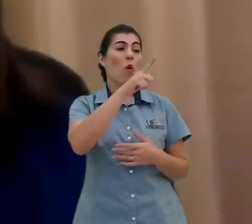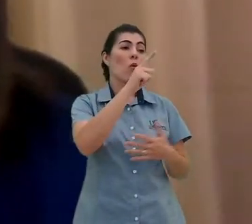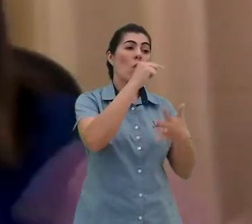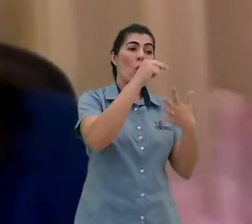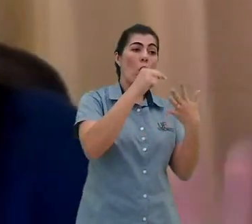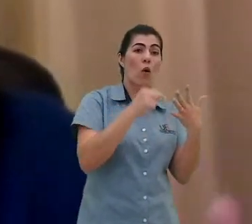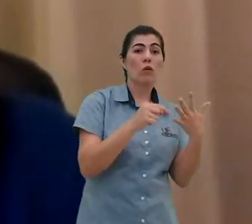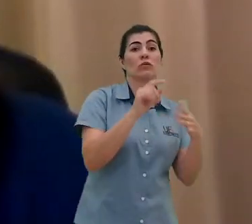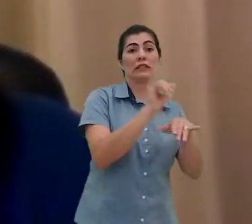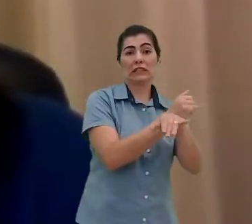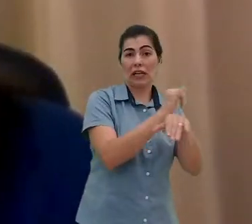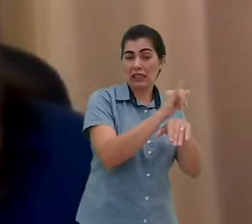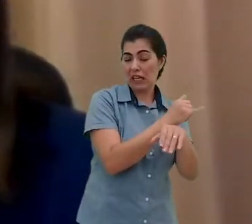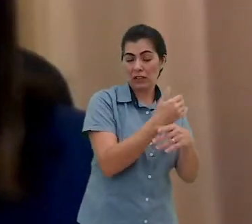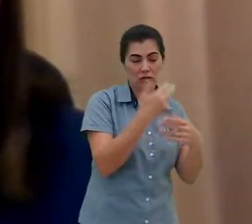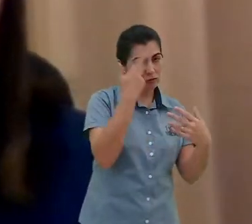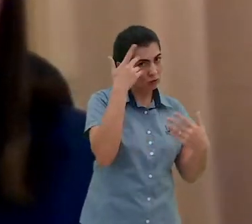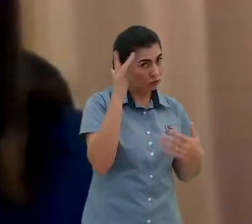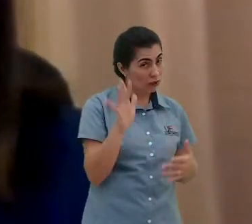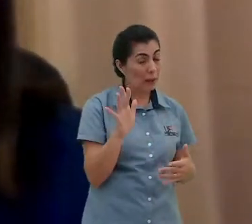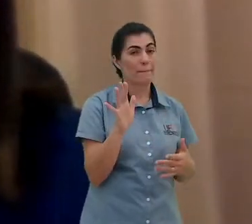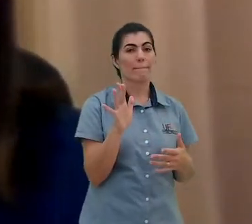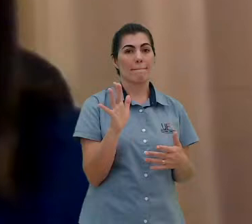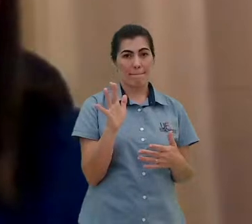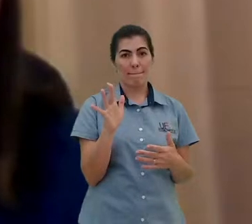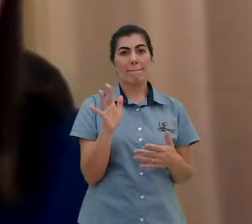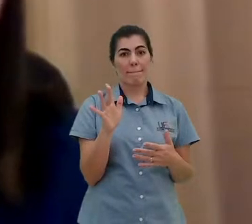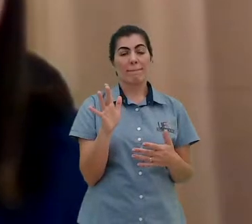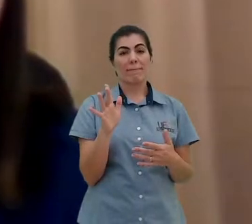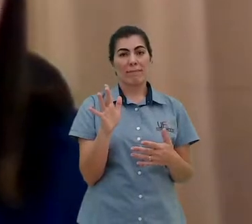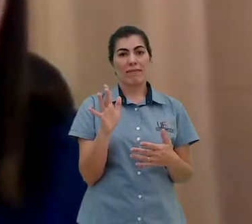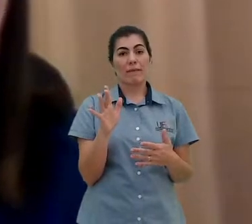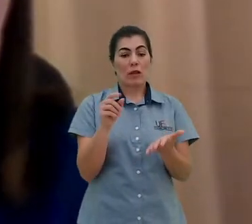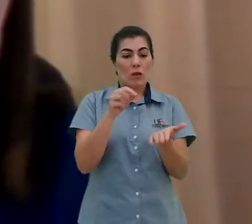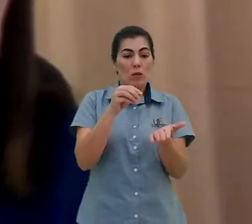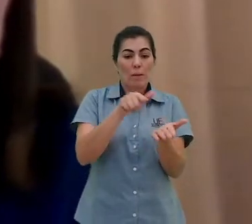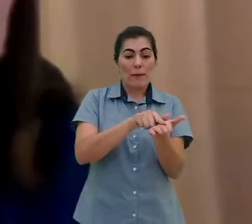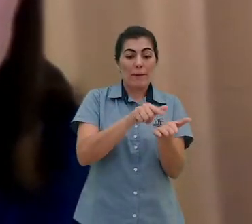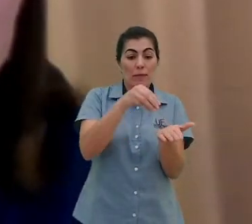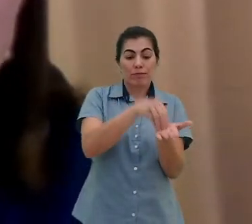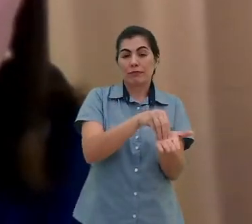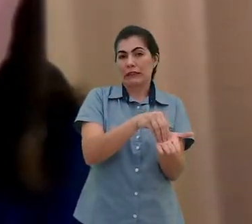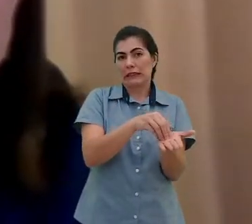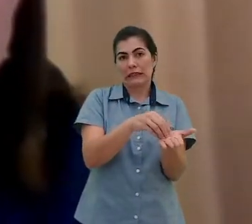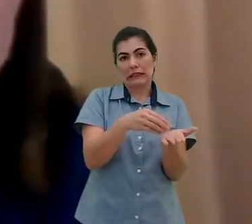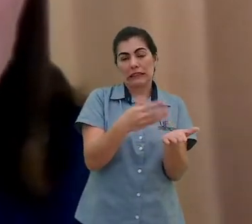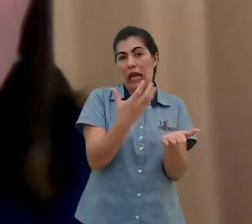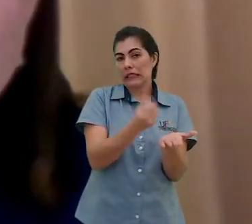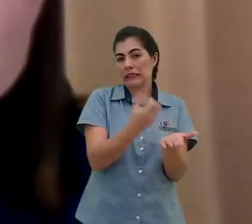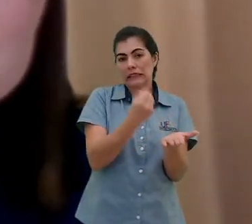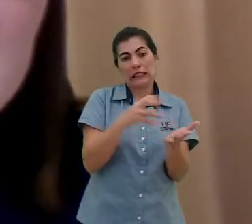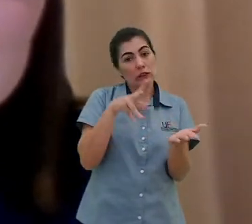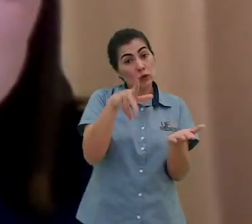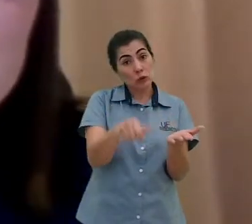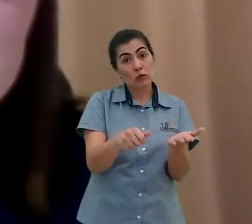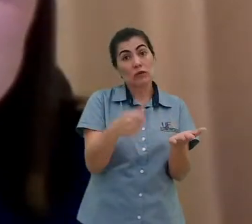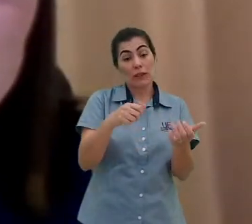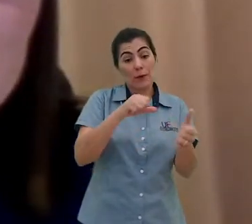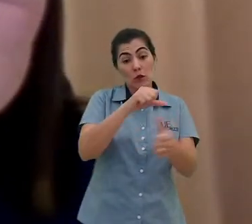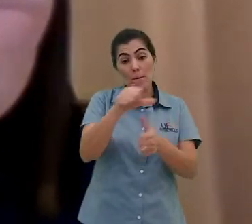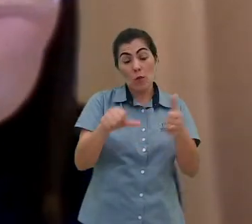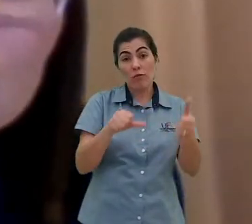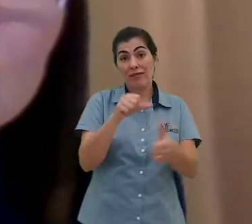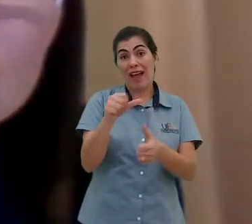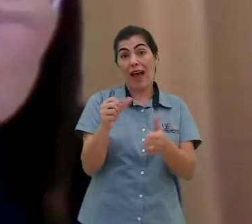bioestatístico, o que for. Mas o papel aceita tudo. você pode mudar algum dado ali para